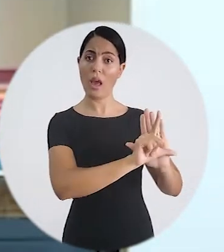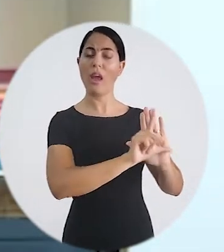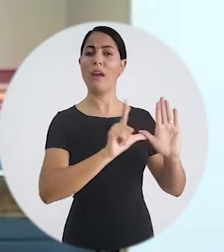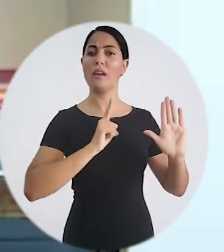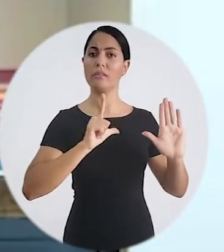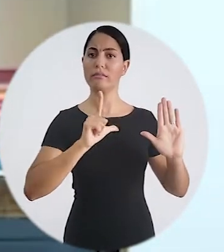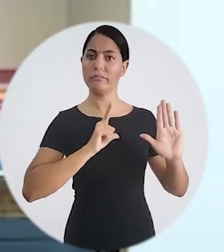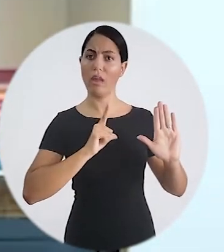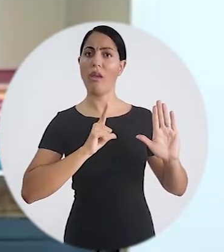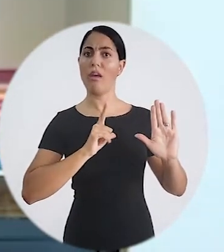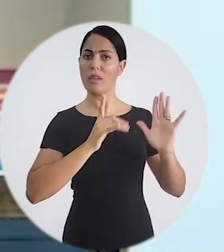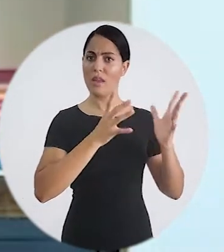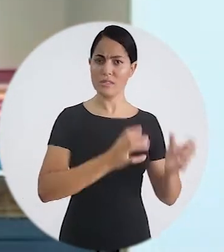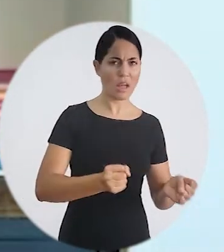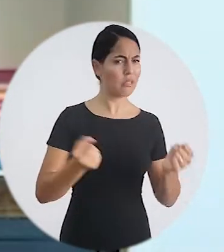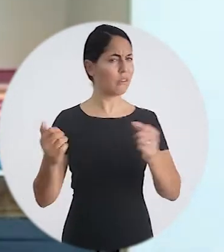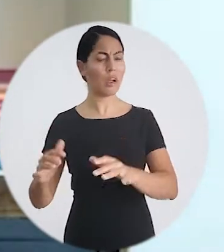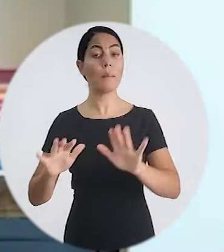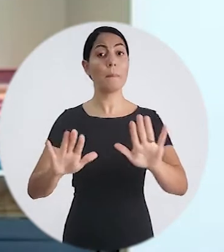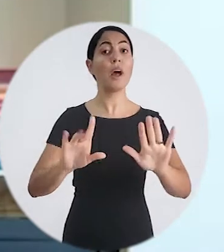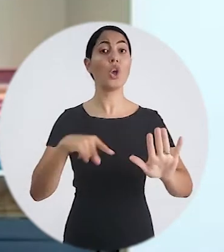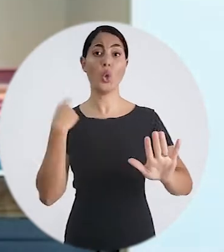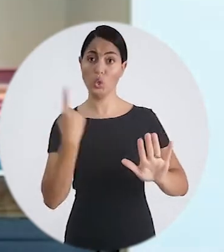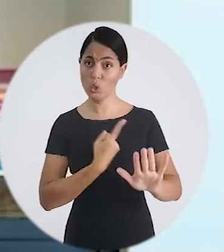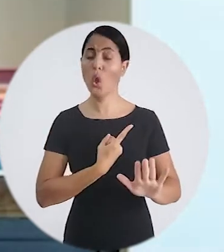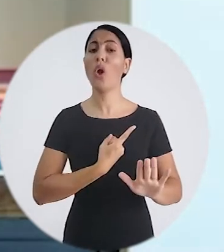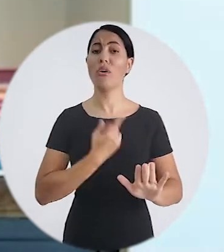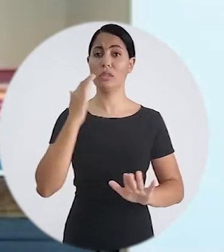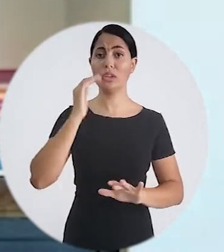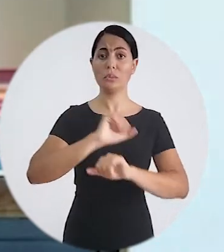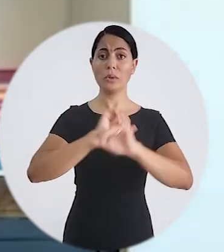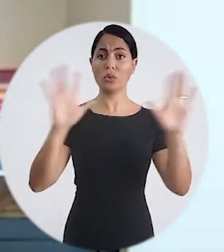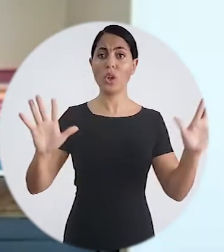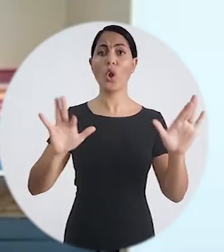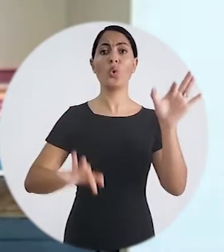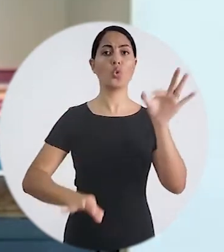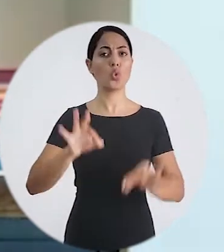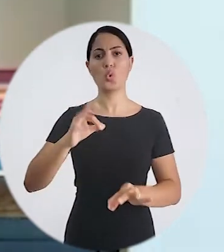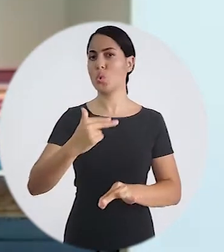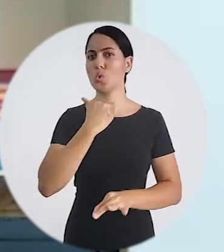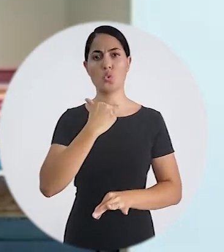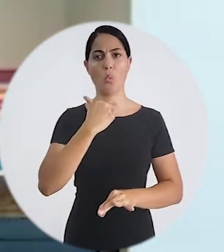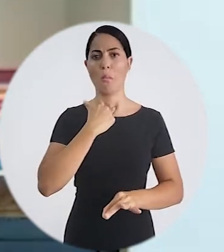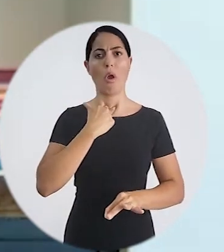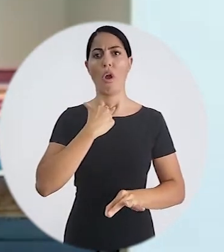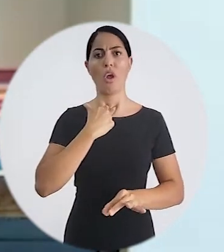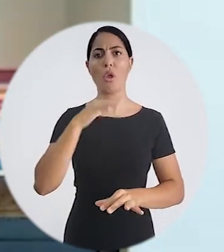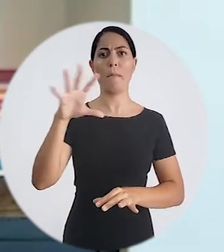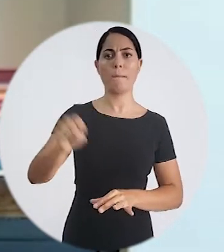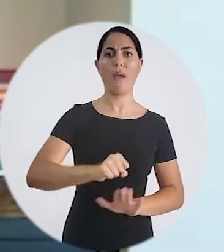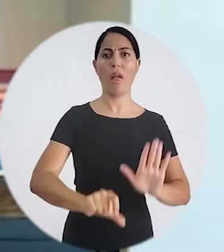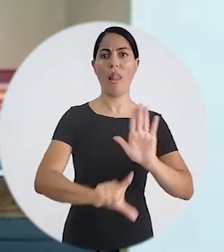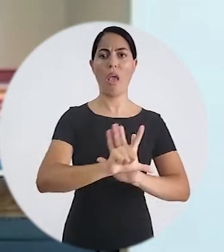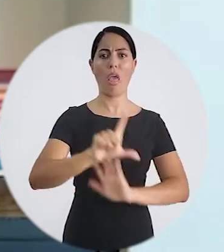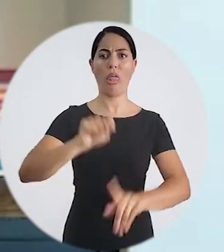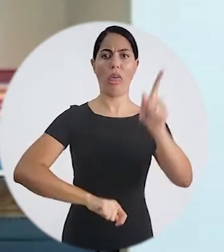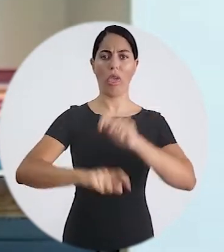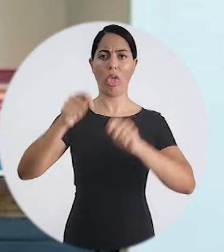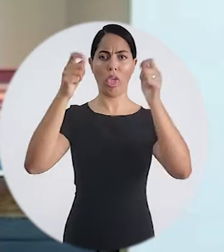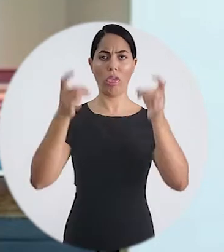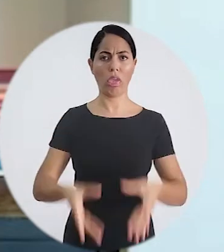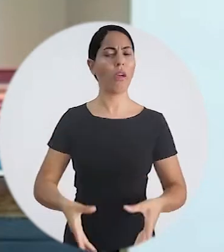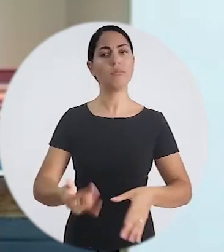grau de aderência das leis, a lei que cola e que não cola, e nós entendemos que o judiciário não pode simplesmente